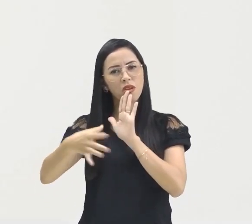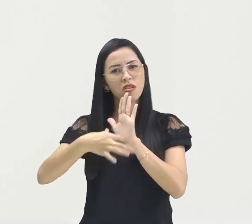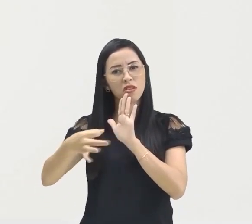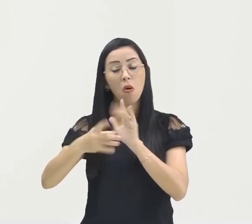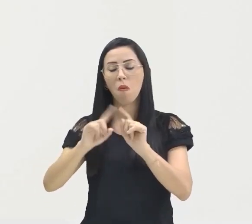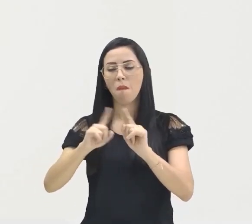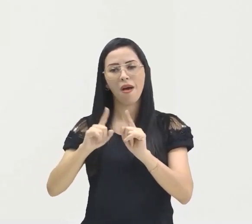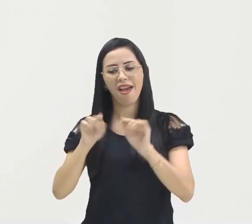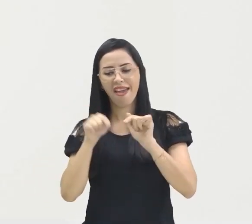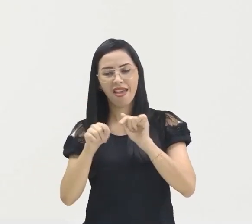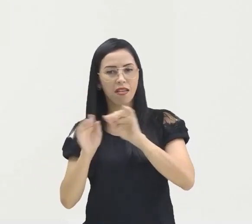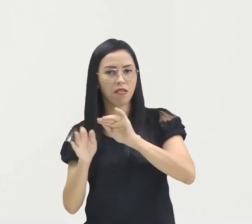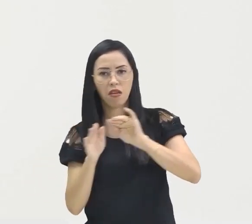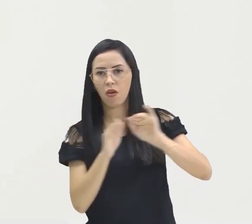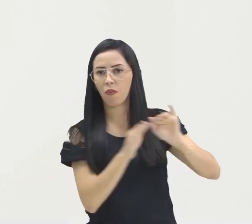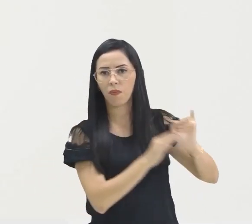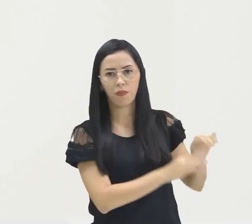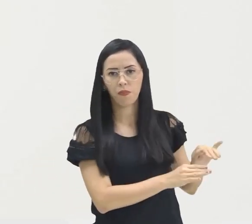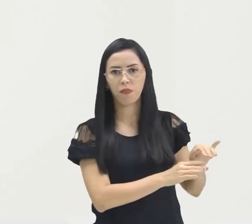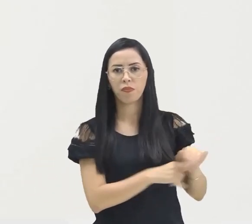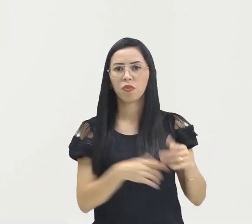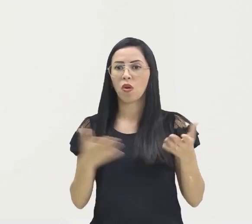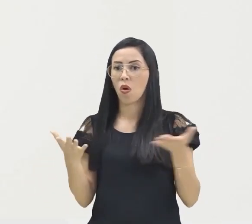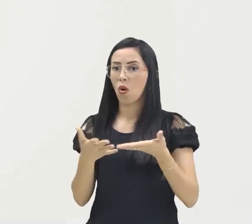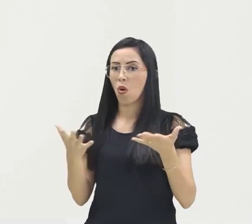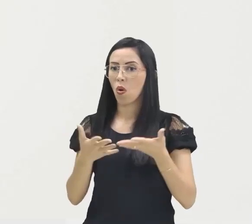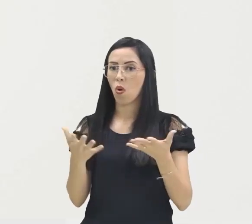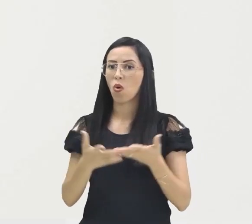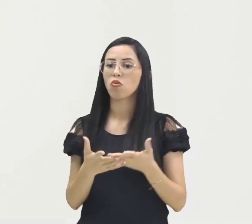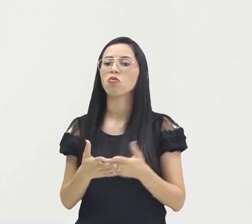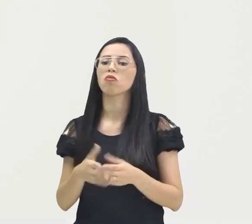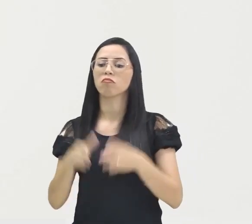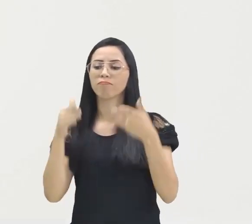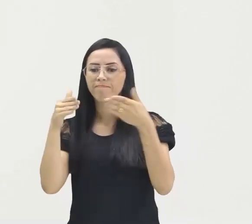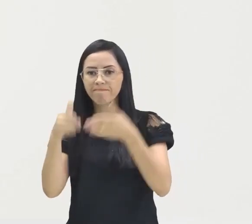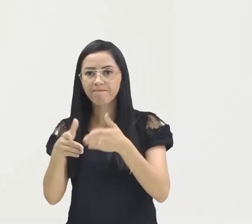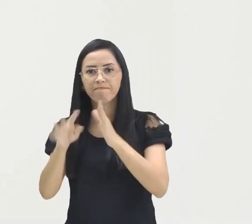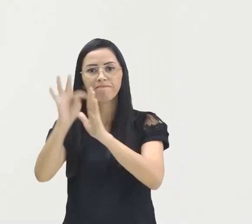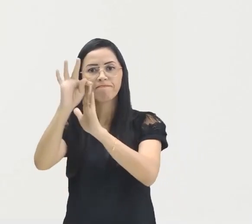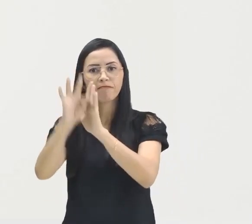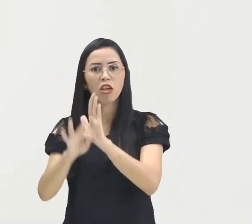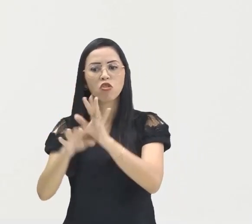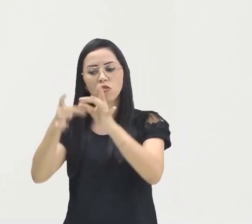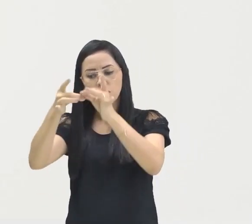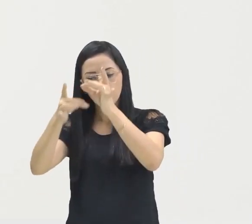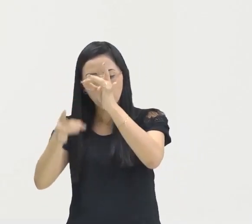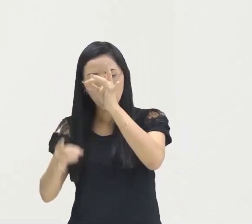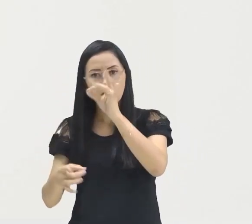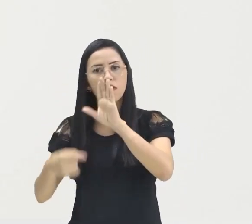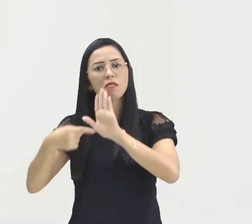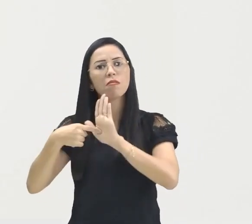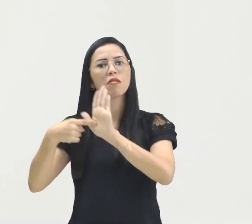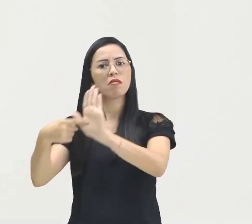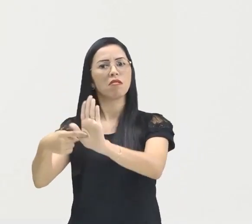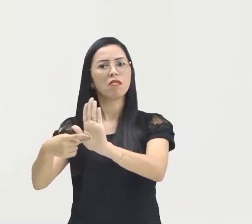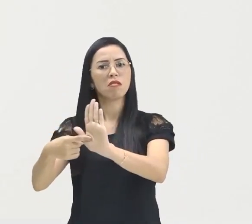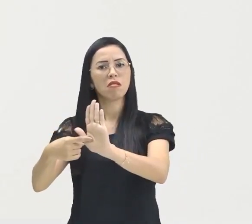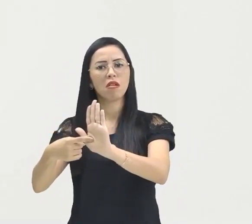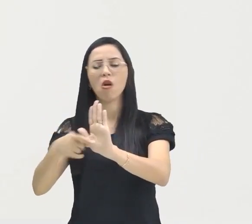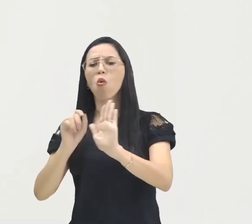sobre ele hoje. Por isso que eu sinalizei aqui, ó, que esse que a gente viu, ele é expositivo, ele expõe uma